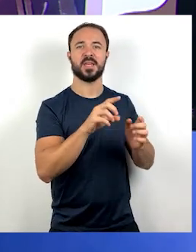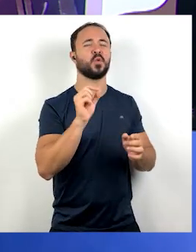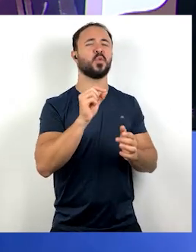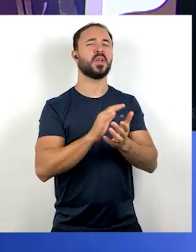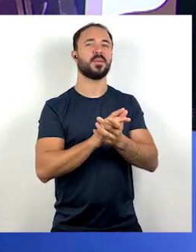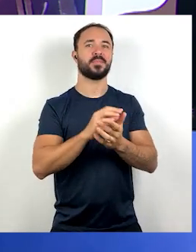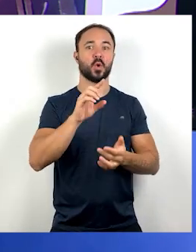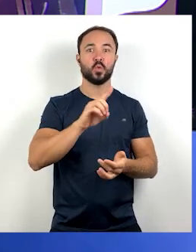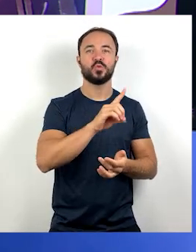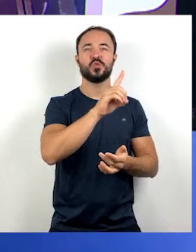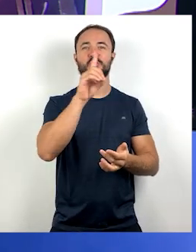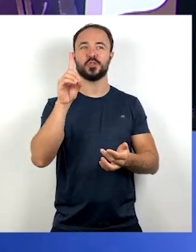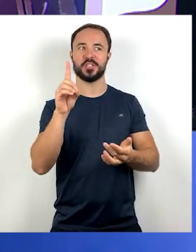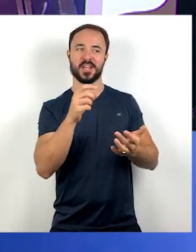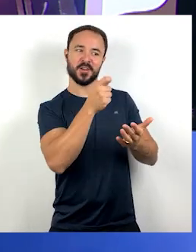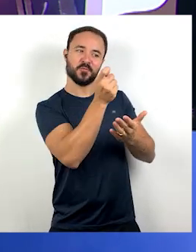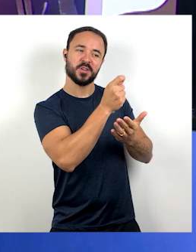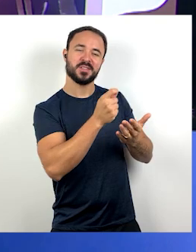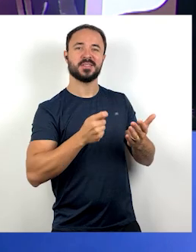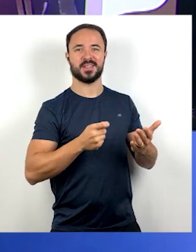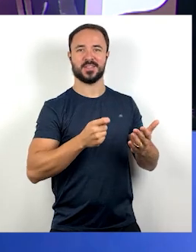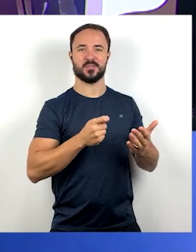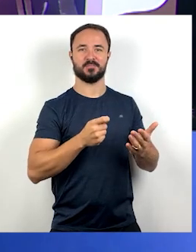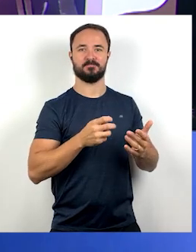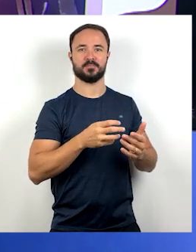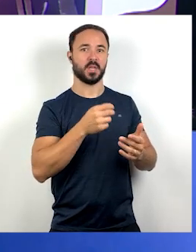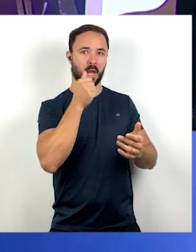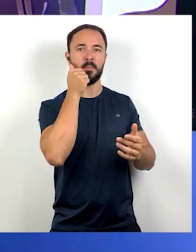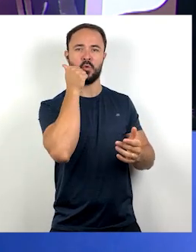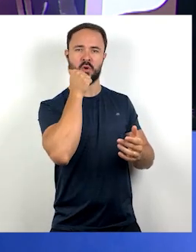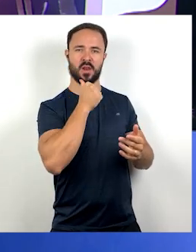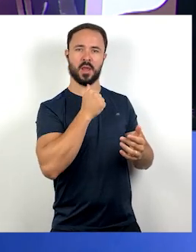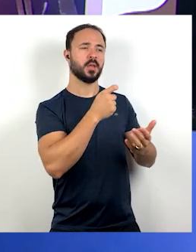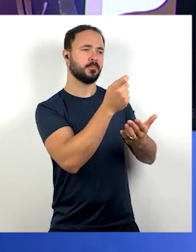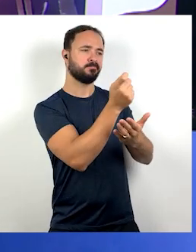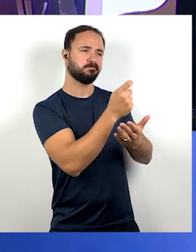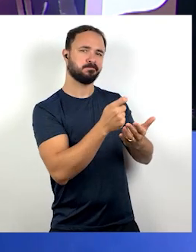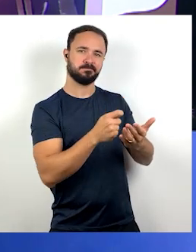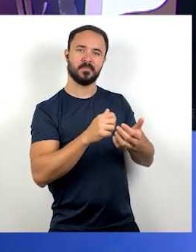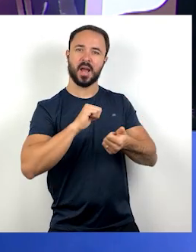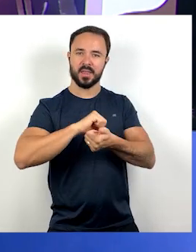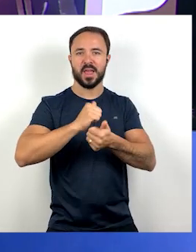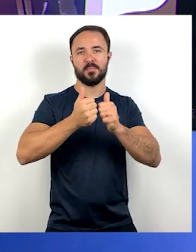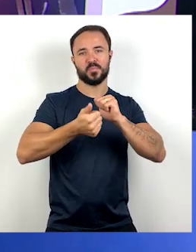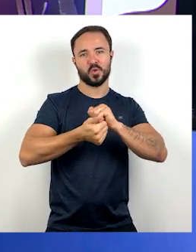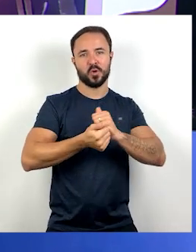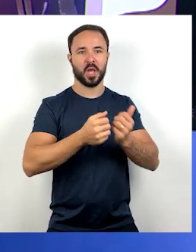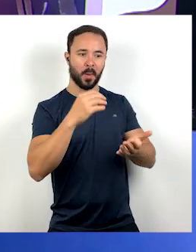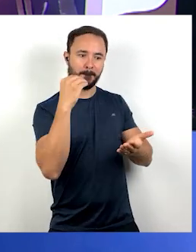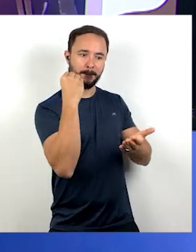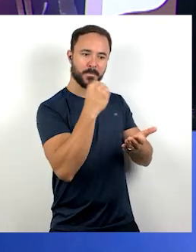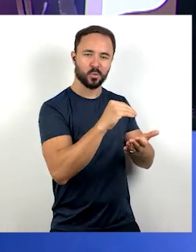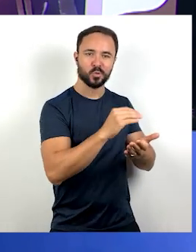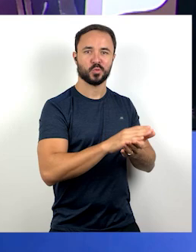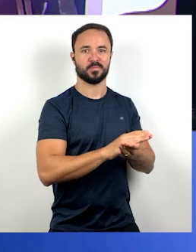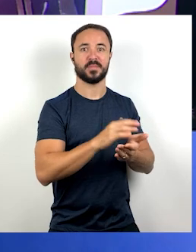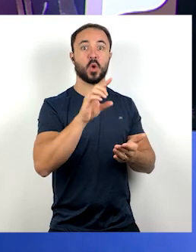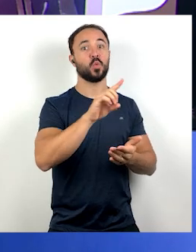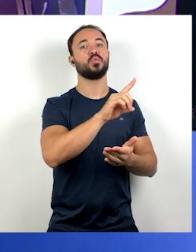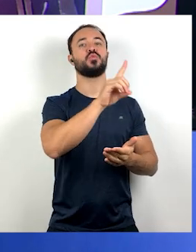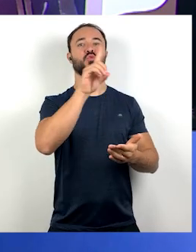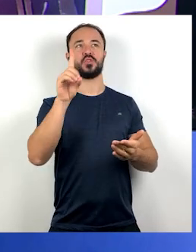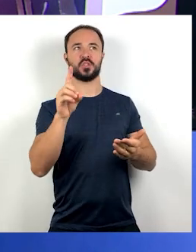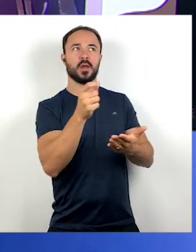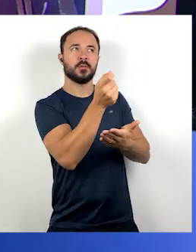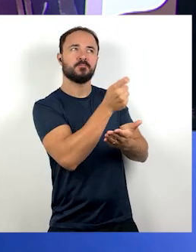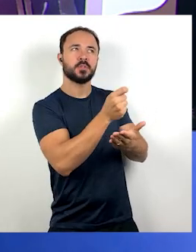o dia em que aquele texto foi escrito. A autora desse livro aqui teve o cuidado de retomar